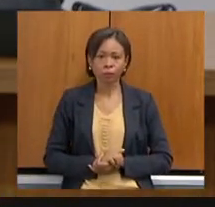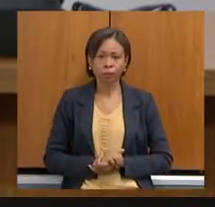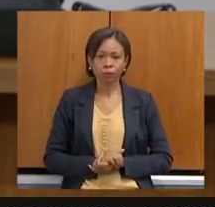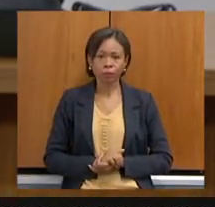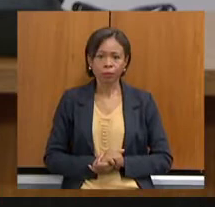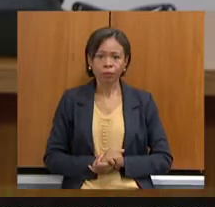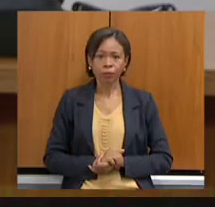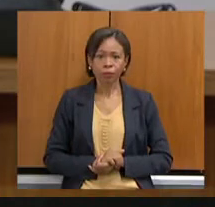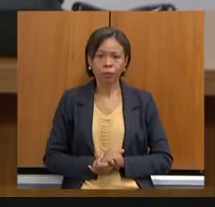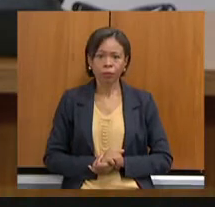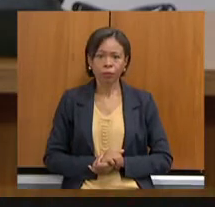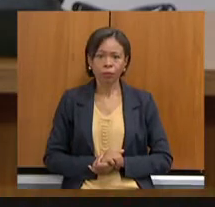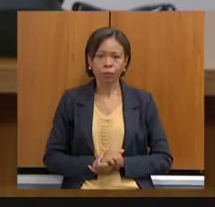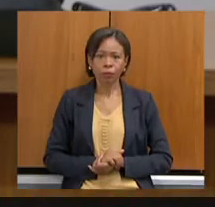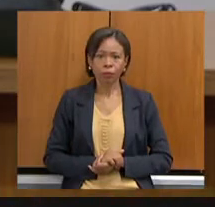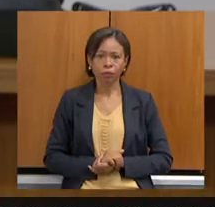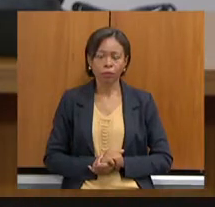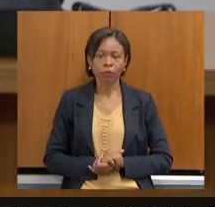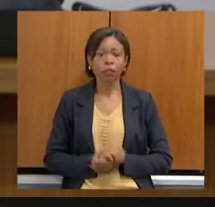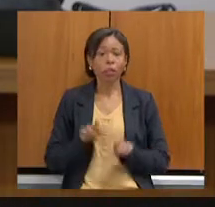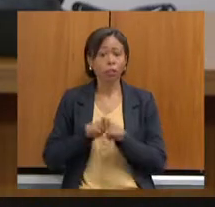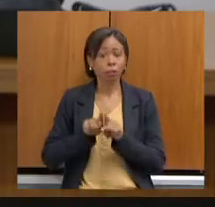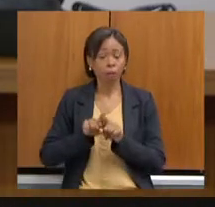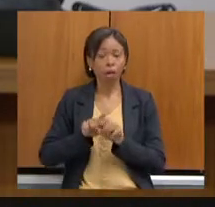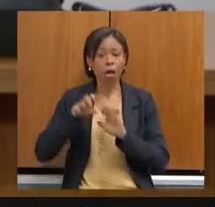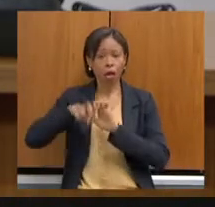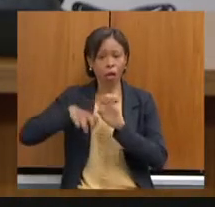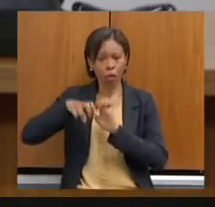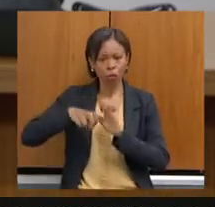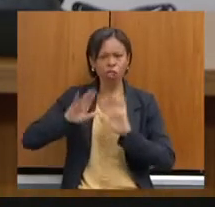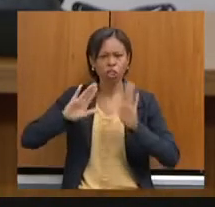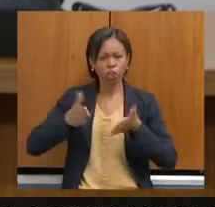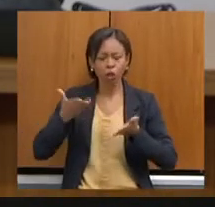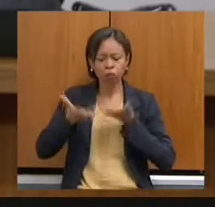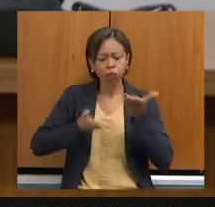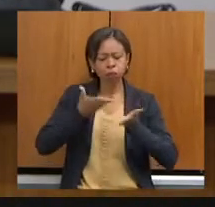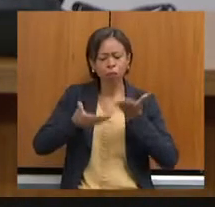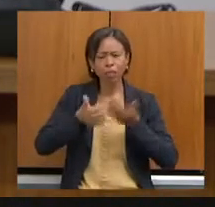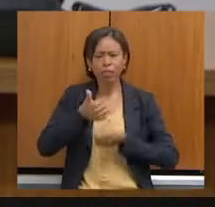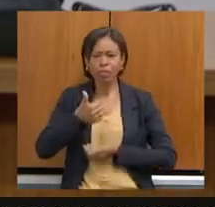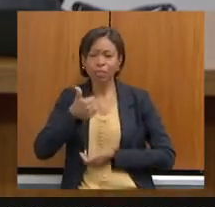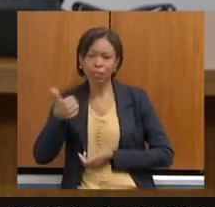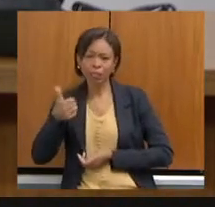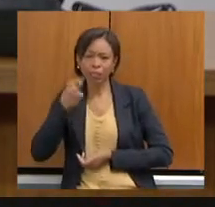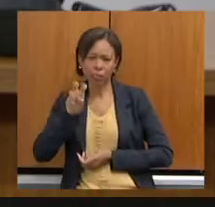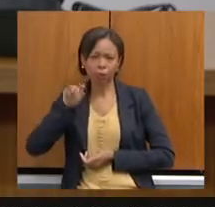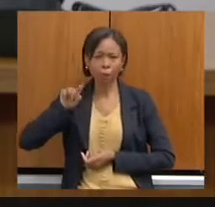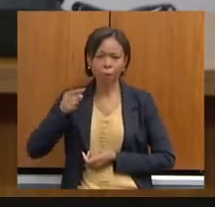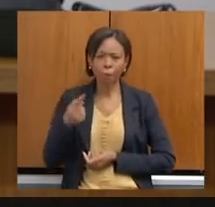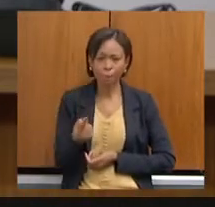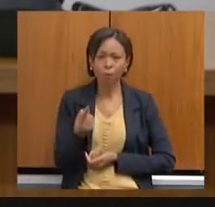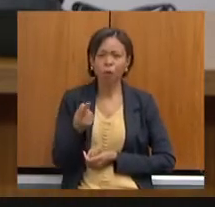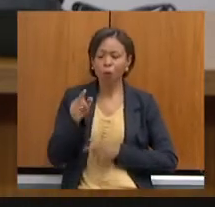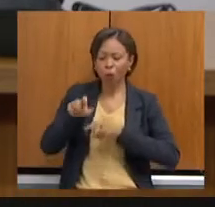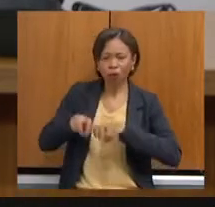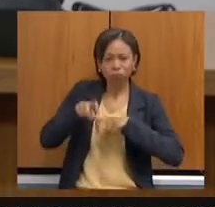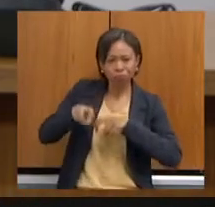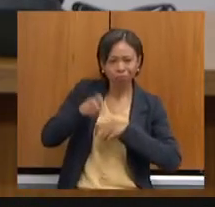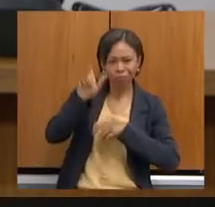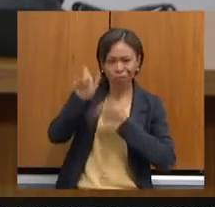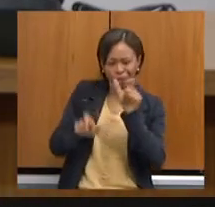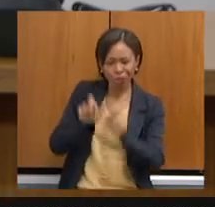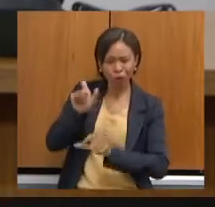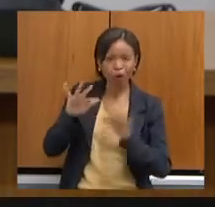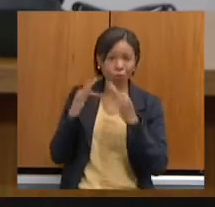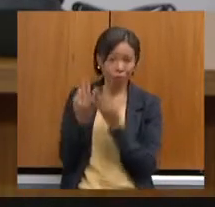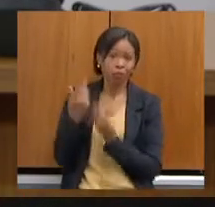de dentro da dos Carvalhos ainda de matéria foram atendidos 115 1670 agricultores familiares nas agendas